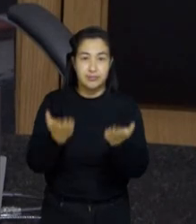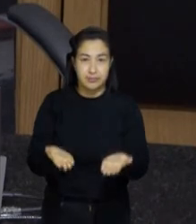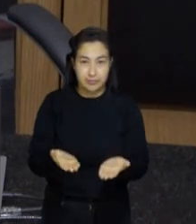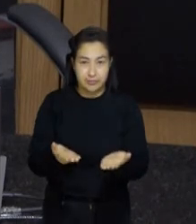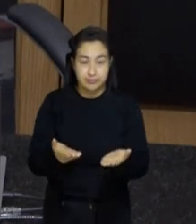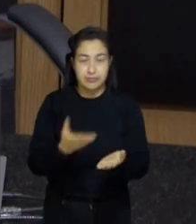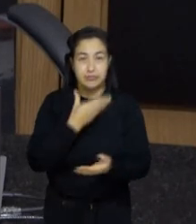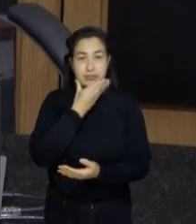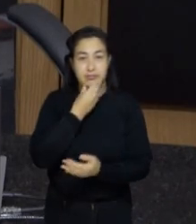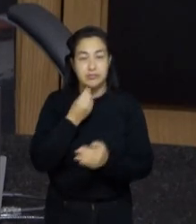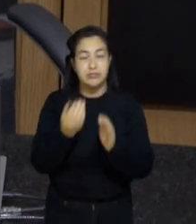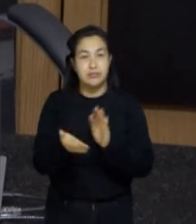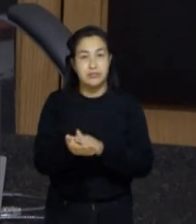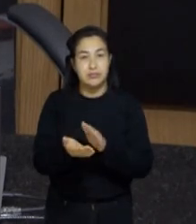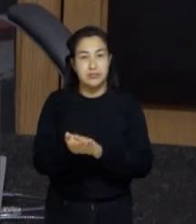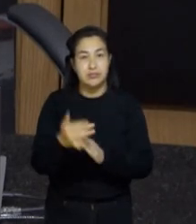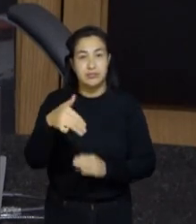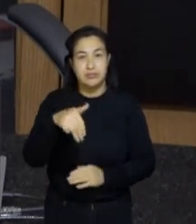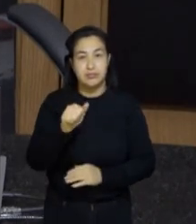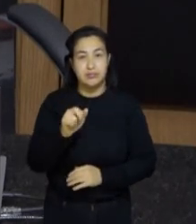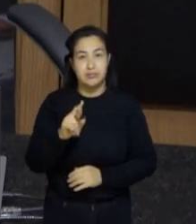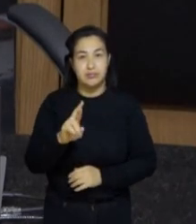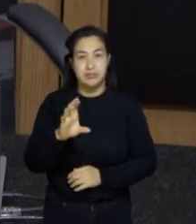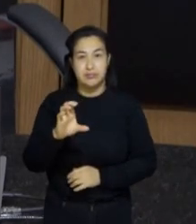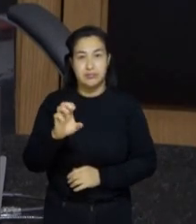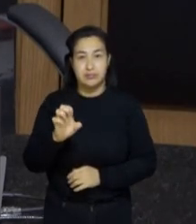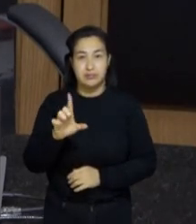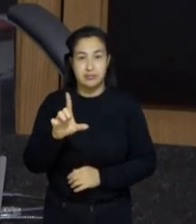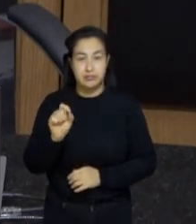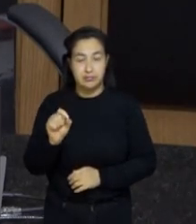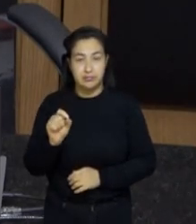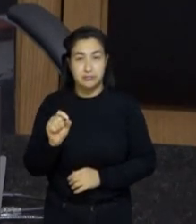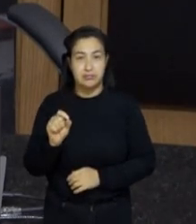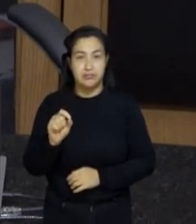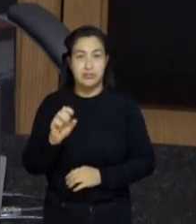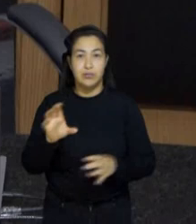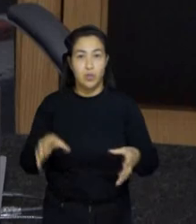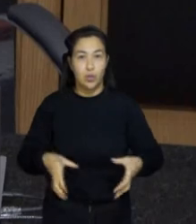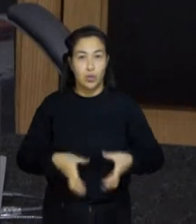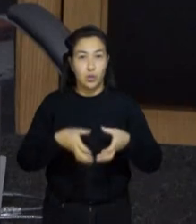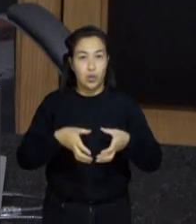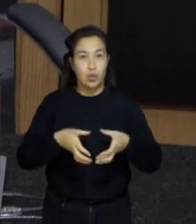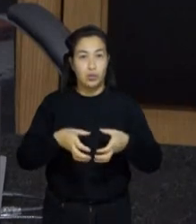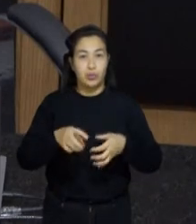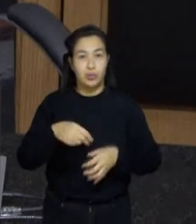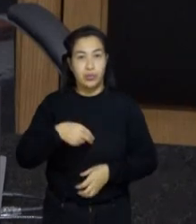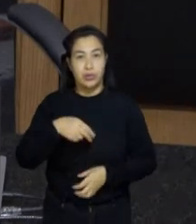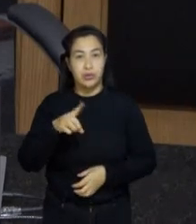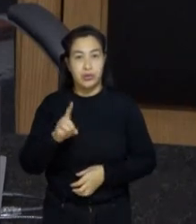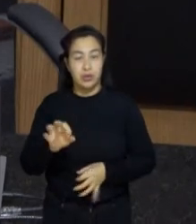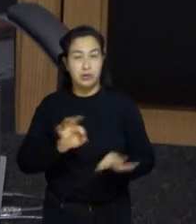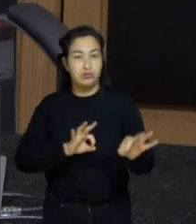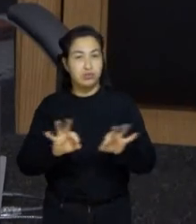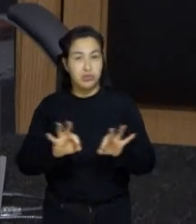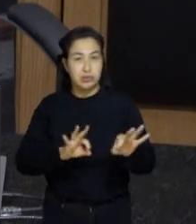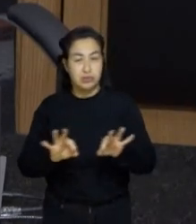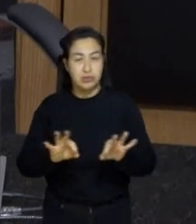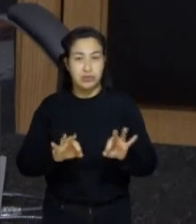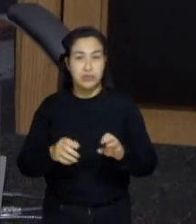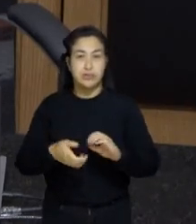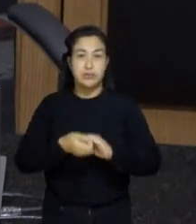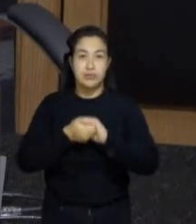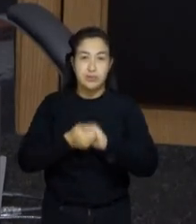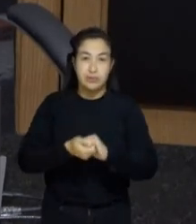e parabenizar Marcelo Petrelli por toda a construção do grupo ND. Quero aqui cumprimentar o prefeito Orvino, o